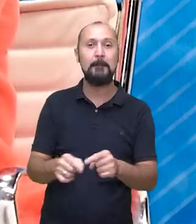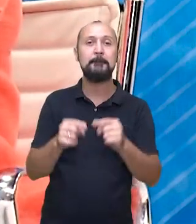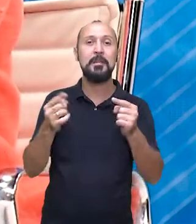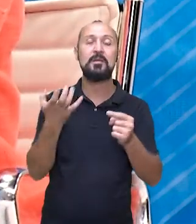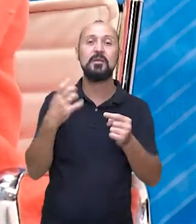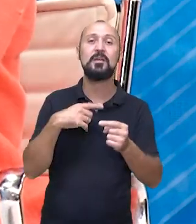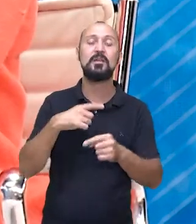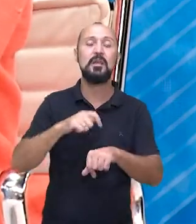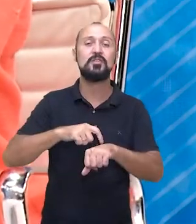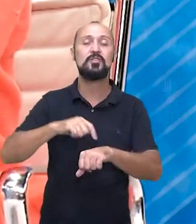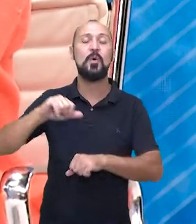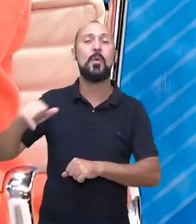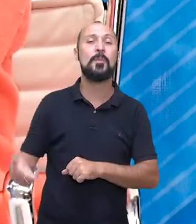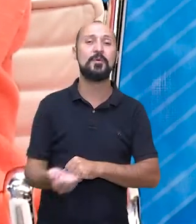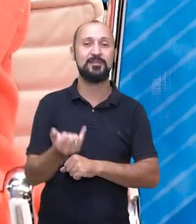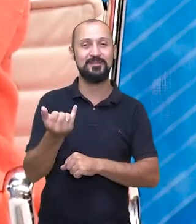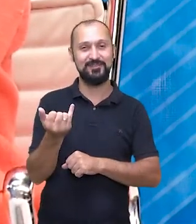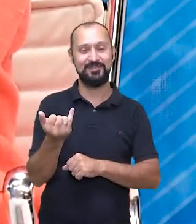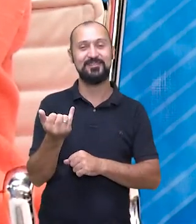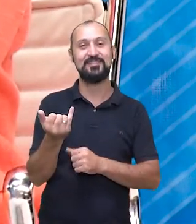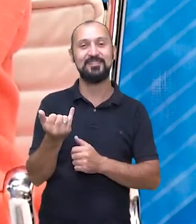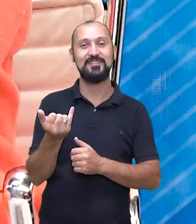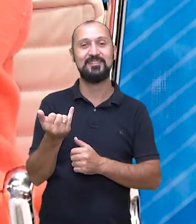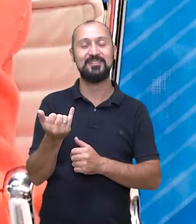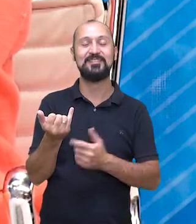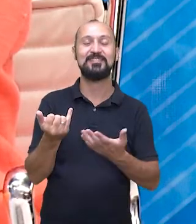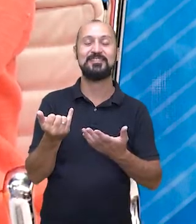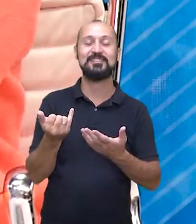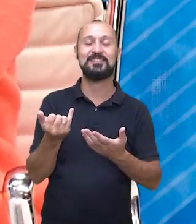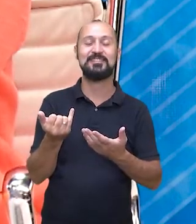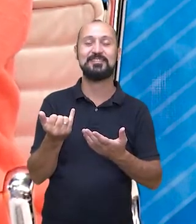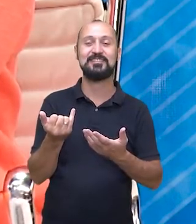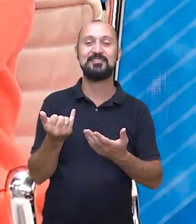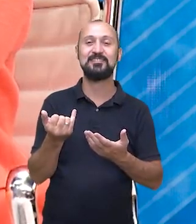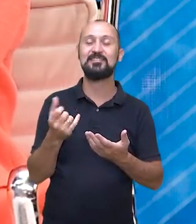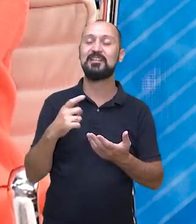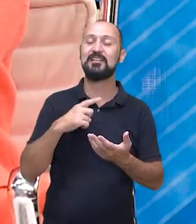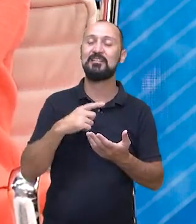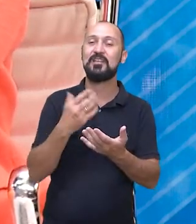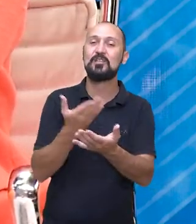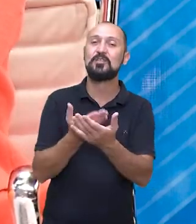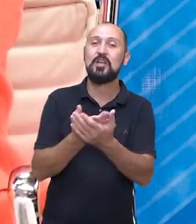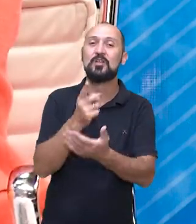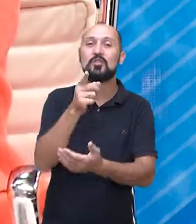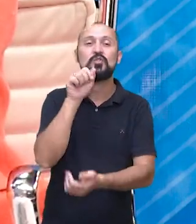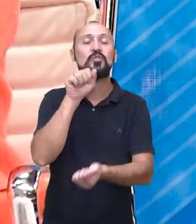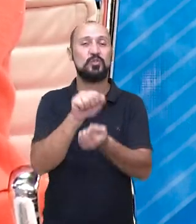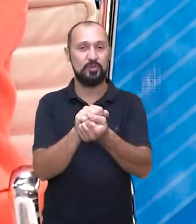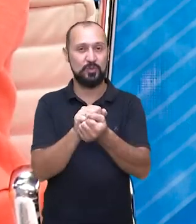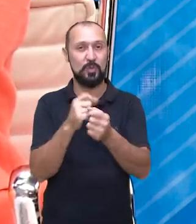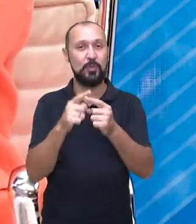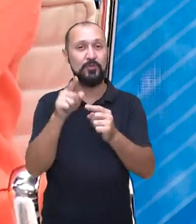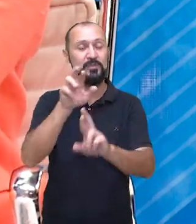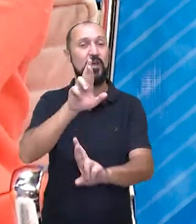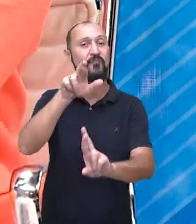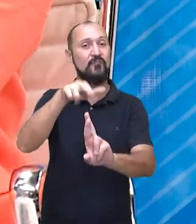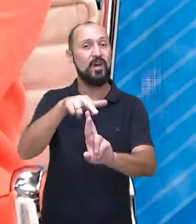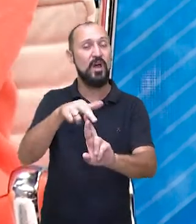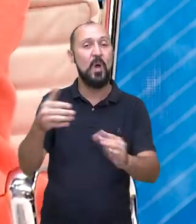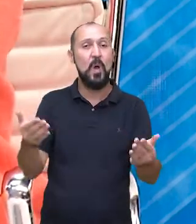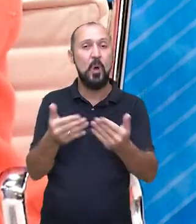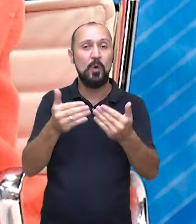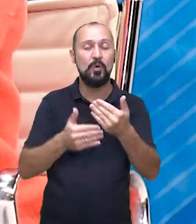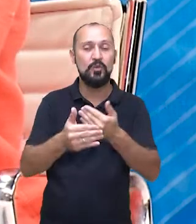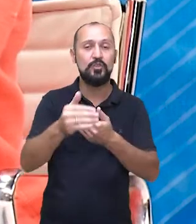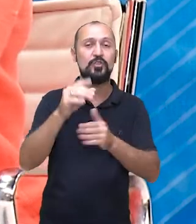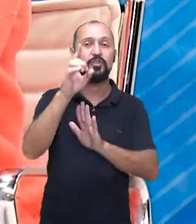mas eu queria muito ter tido a oportunidade né de bebê é estudado com você porque assim